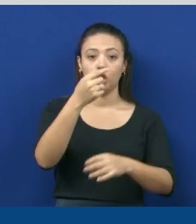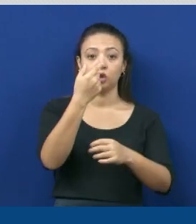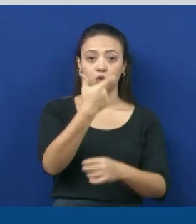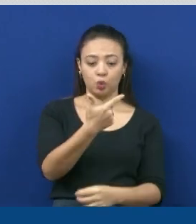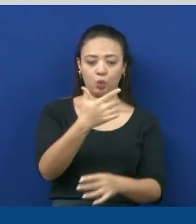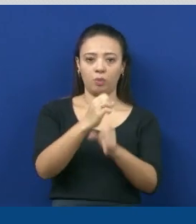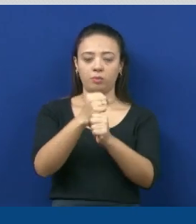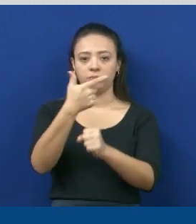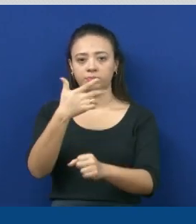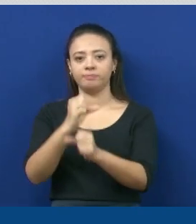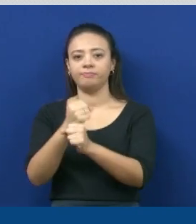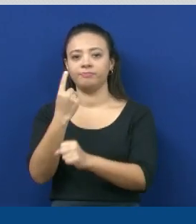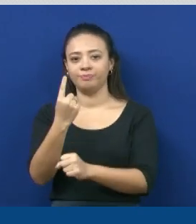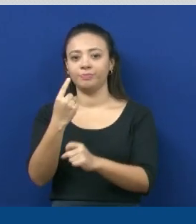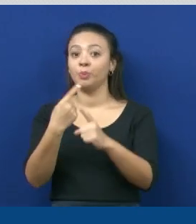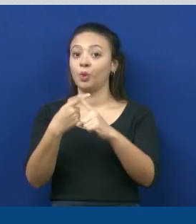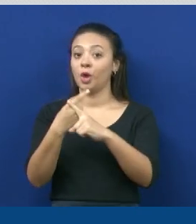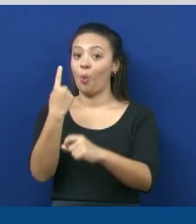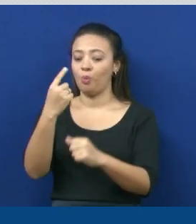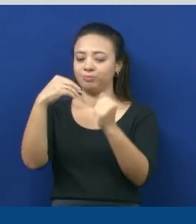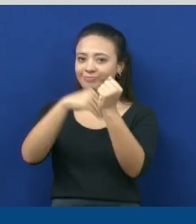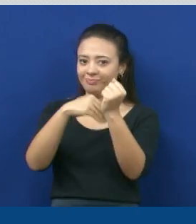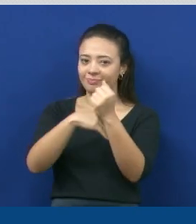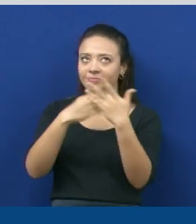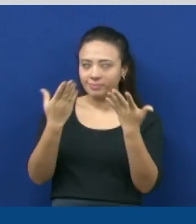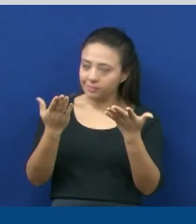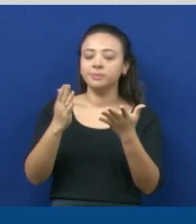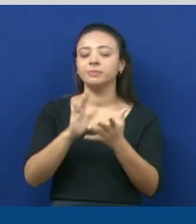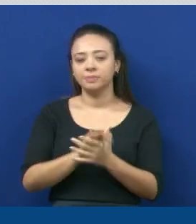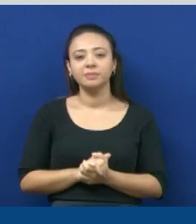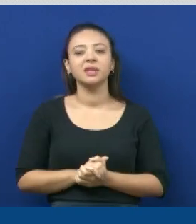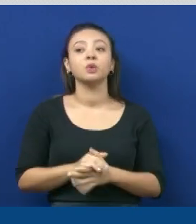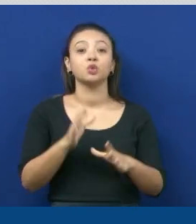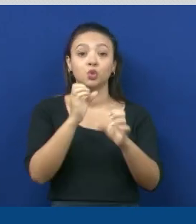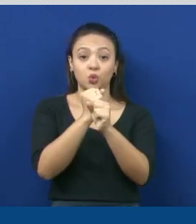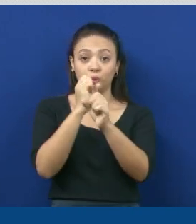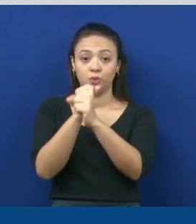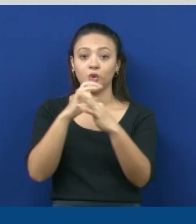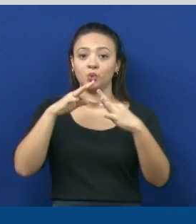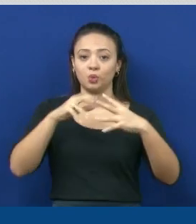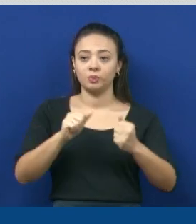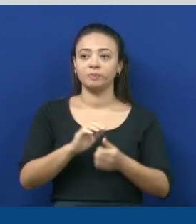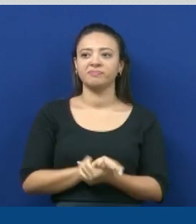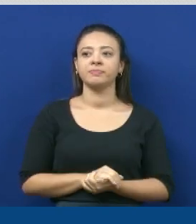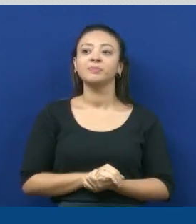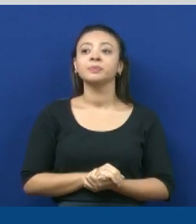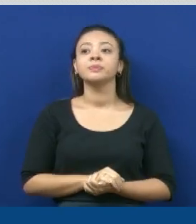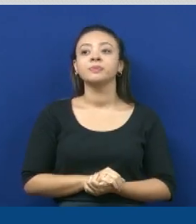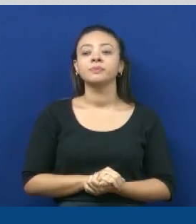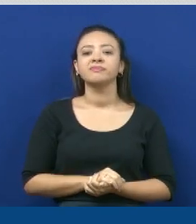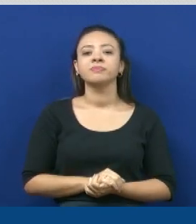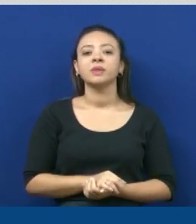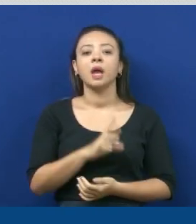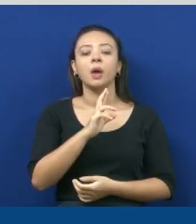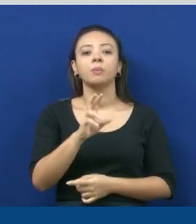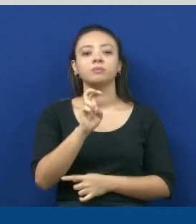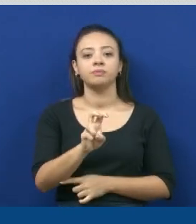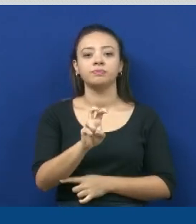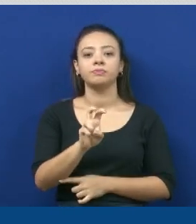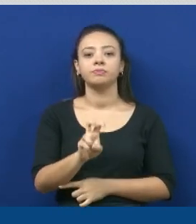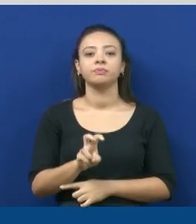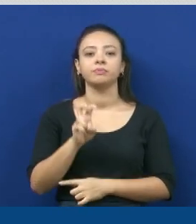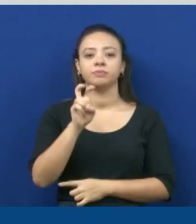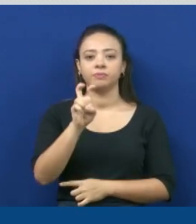está invisível. Agora eu tenho que lembrar dele ali. Então, somando esses expoentes, eu obtenho